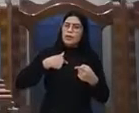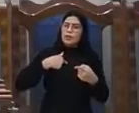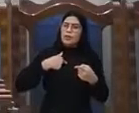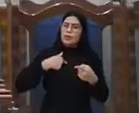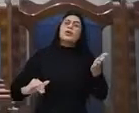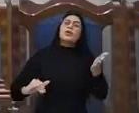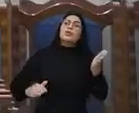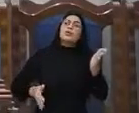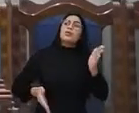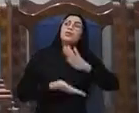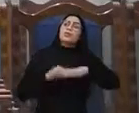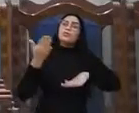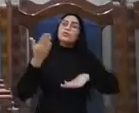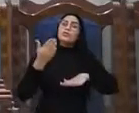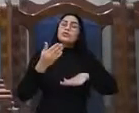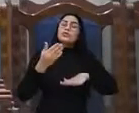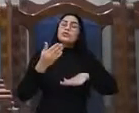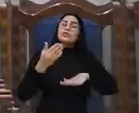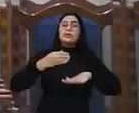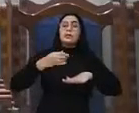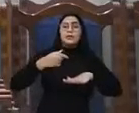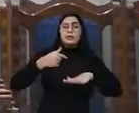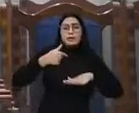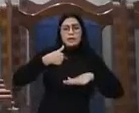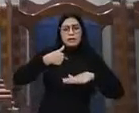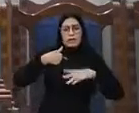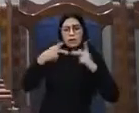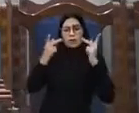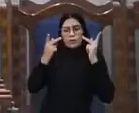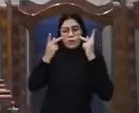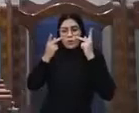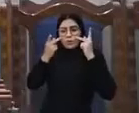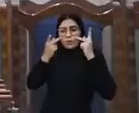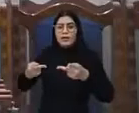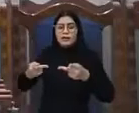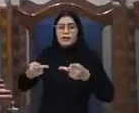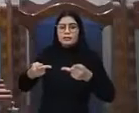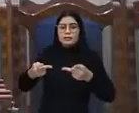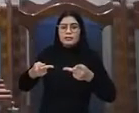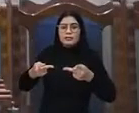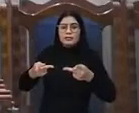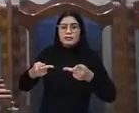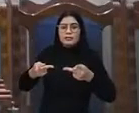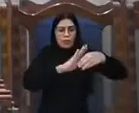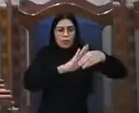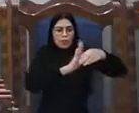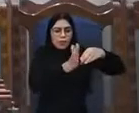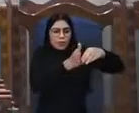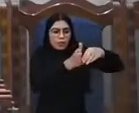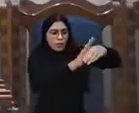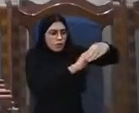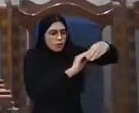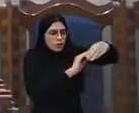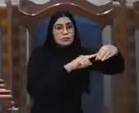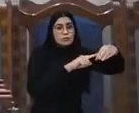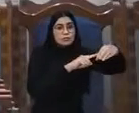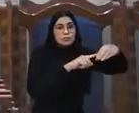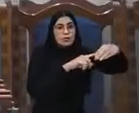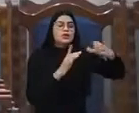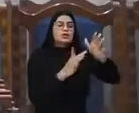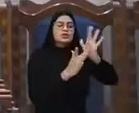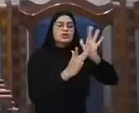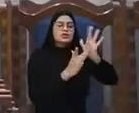na porta está escrito, Ele não está aqui, porque já ressuscitou.